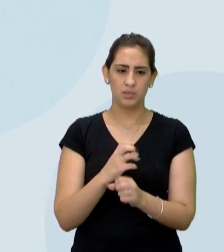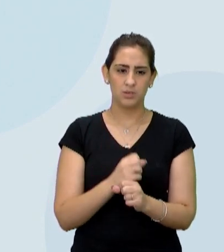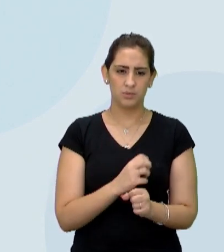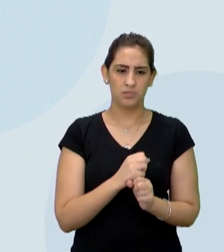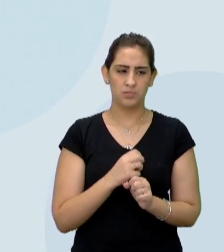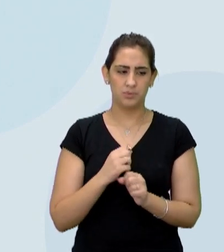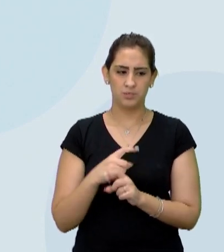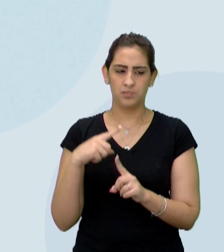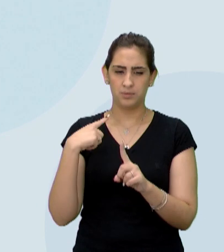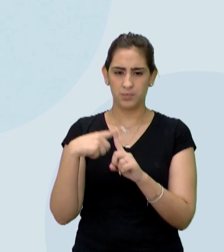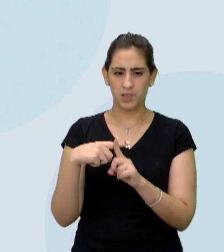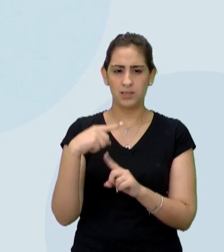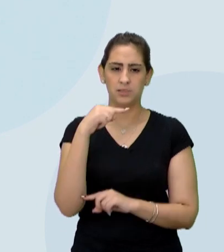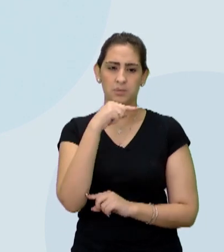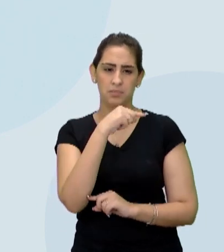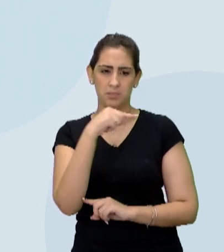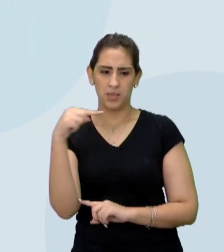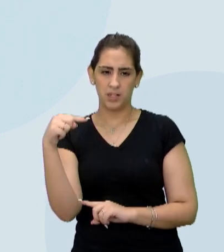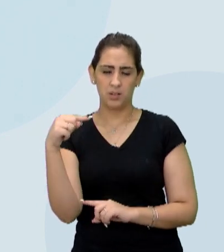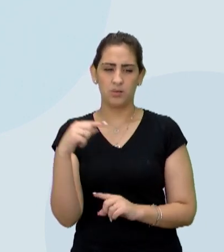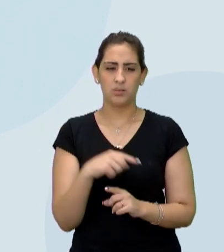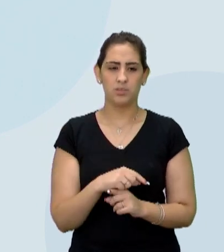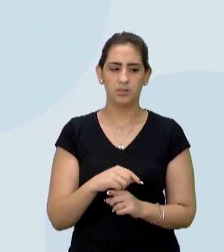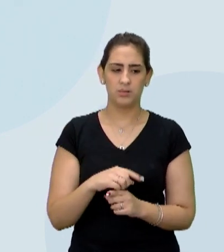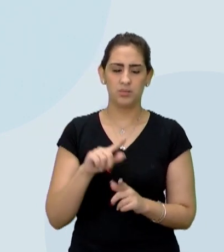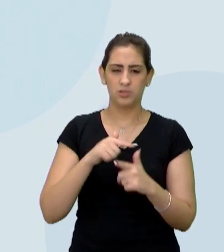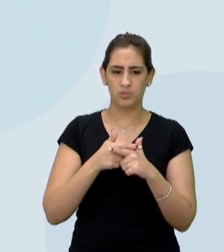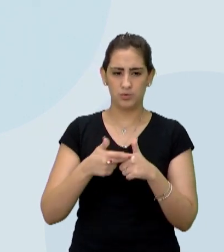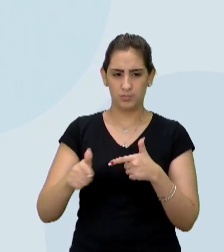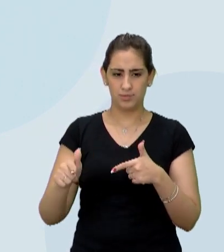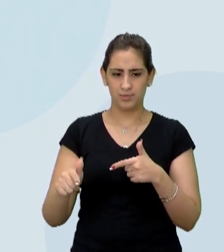adição, subtração, multiplicação, divisão e